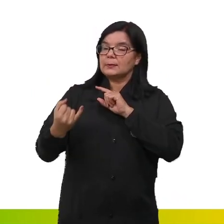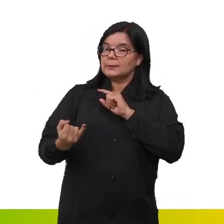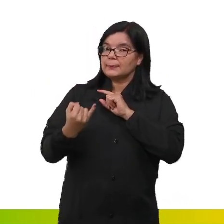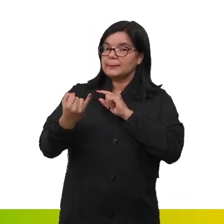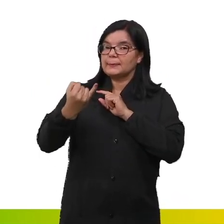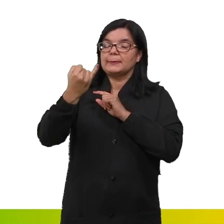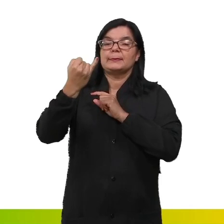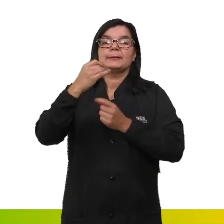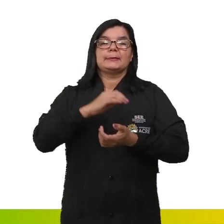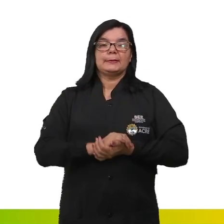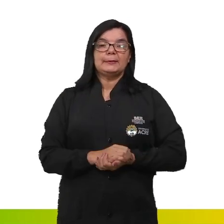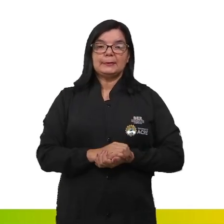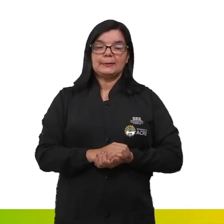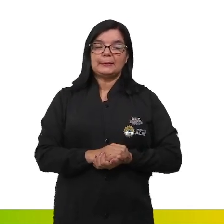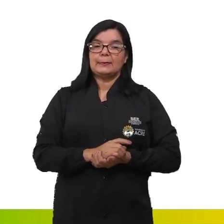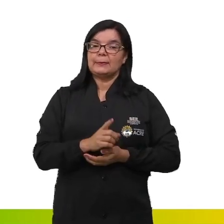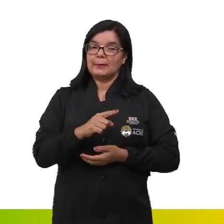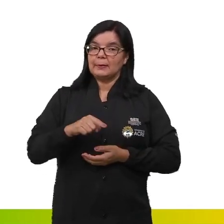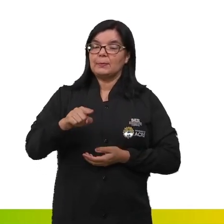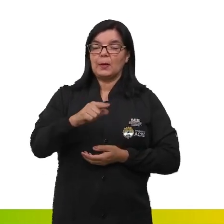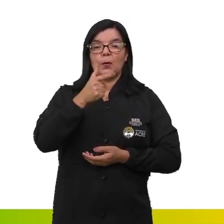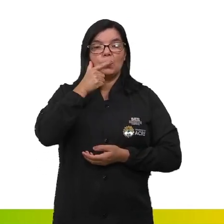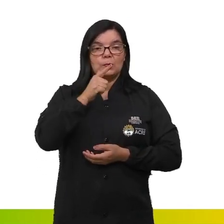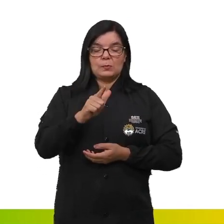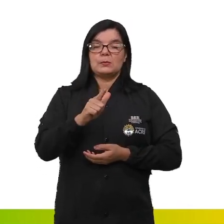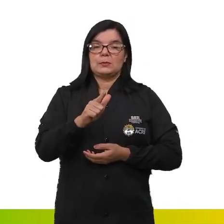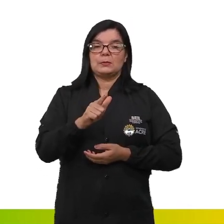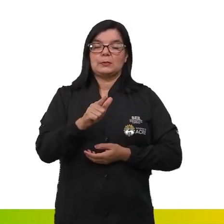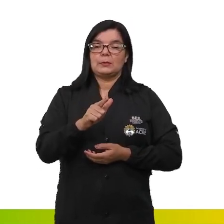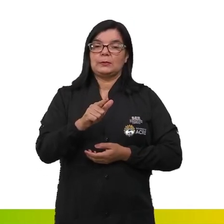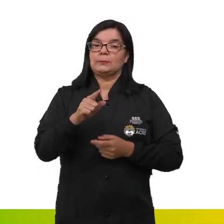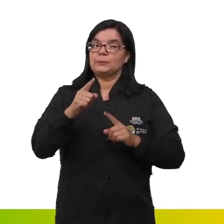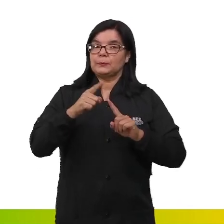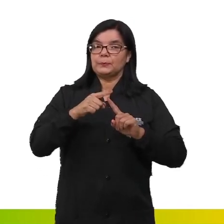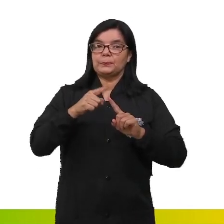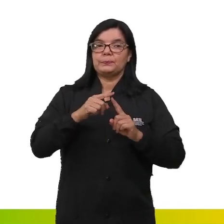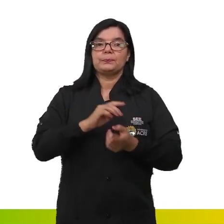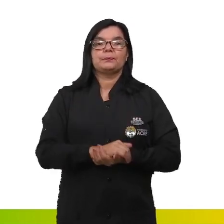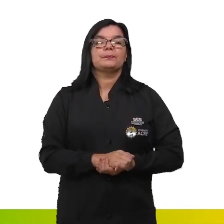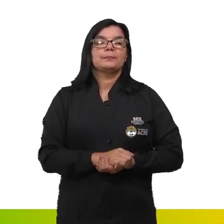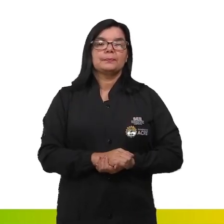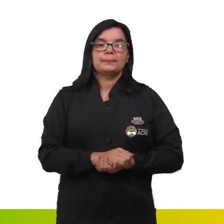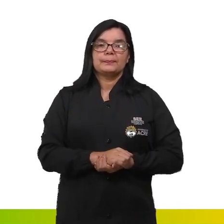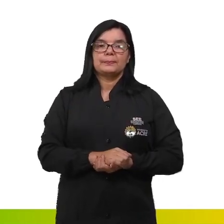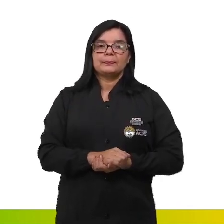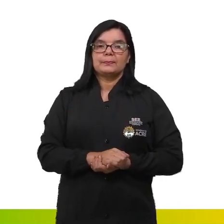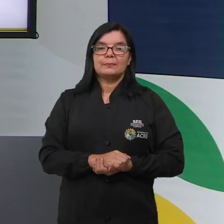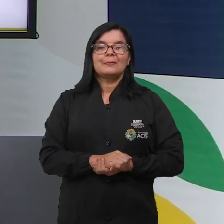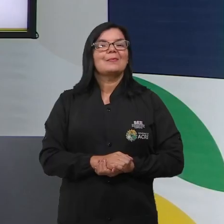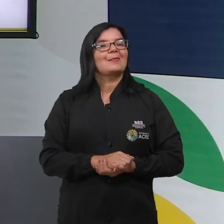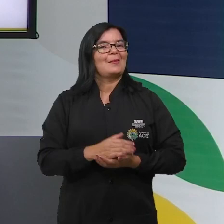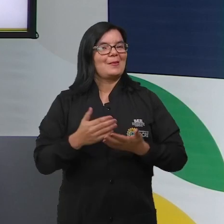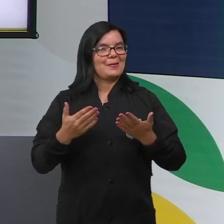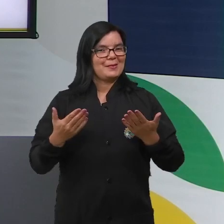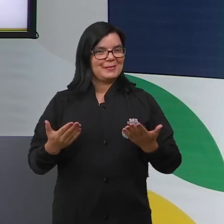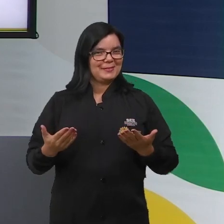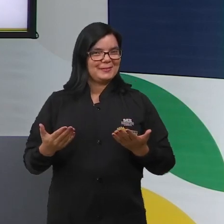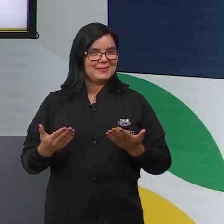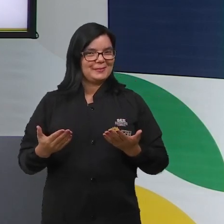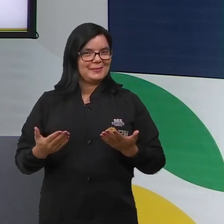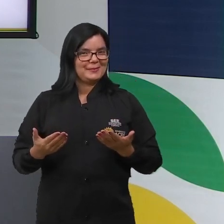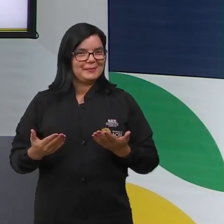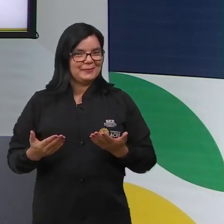extremamente importantes para a realização da minha produção, tá? Agora nós chegamos em